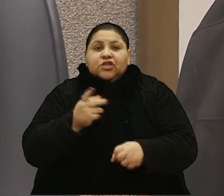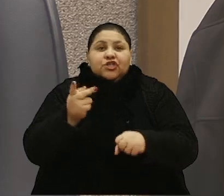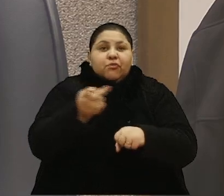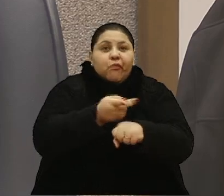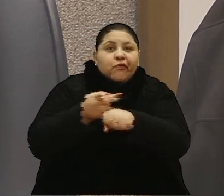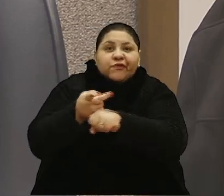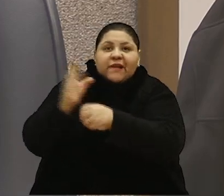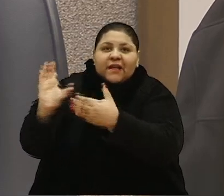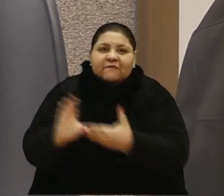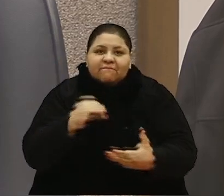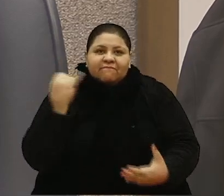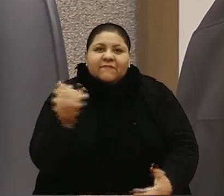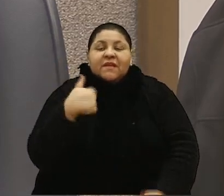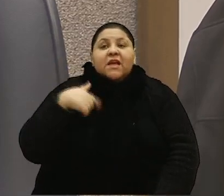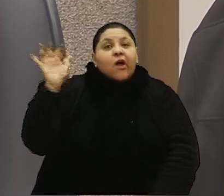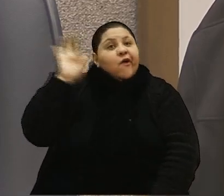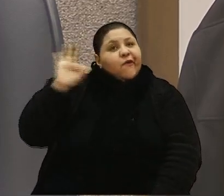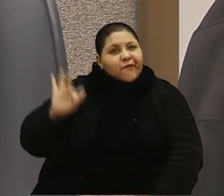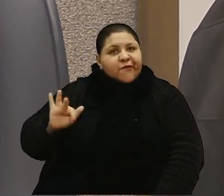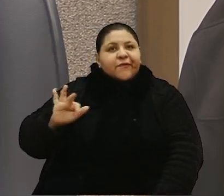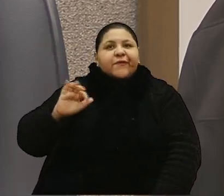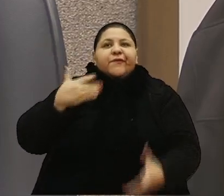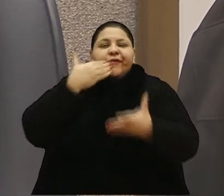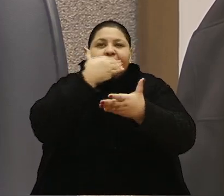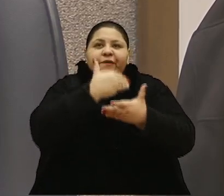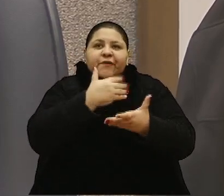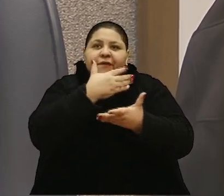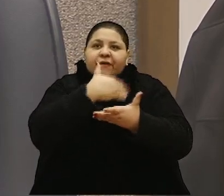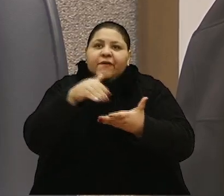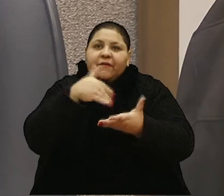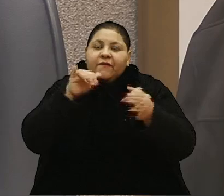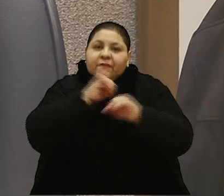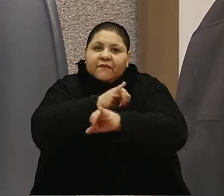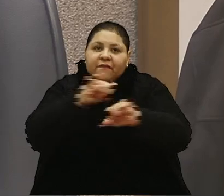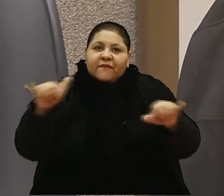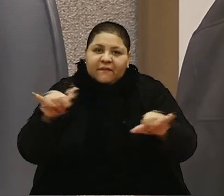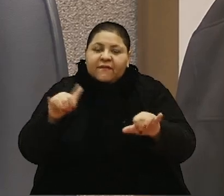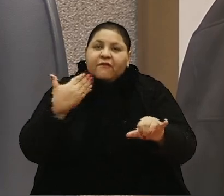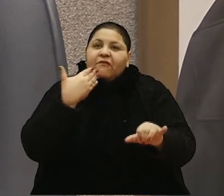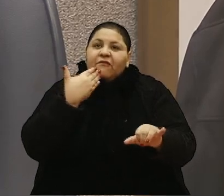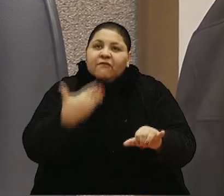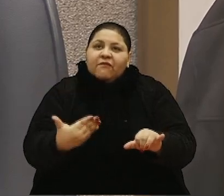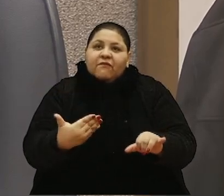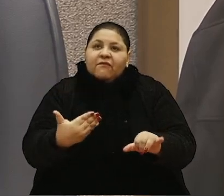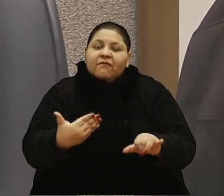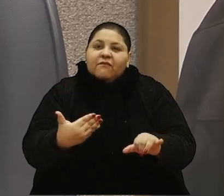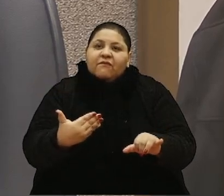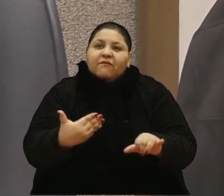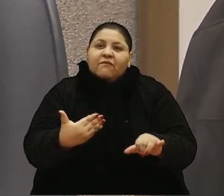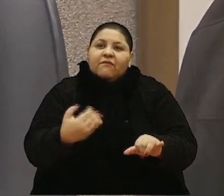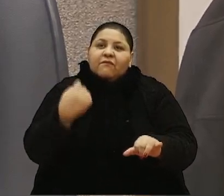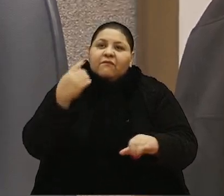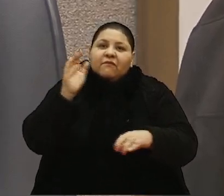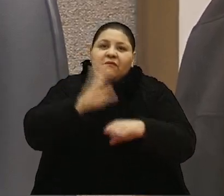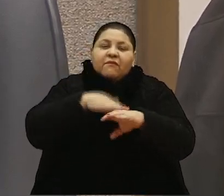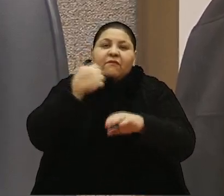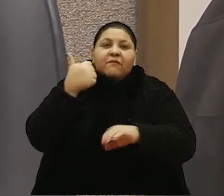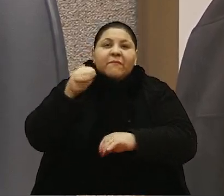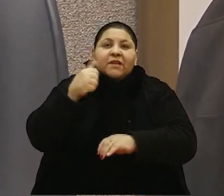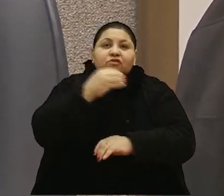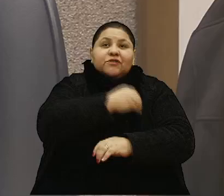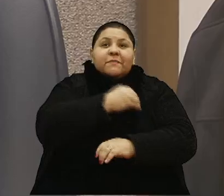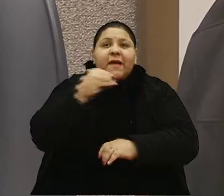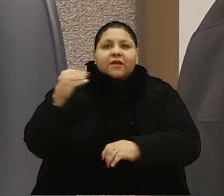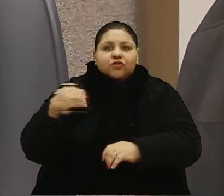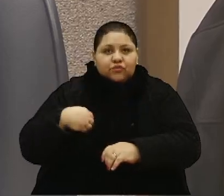importantes. E eu fiquei muito feliz que o secretário anunciou a vinda e a solicitação de pelo menos mais 11 médicos,